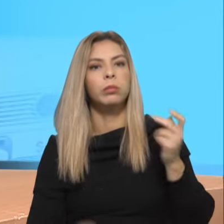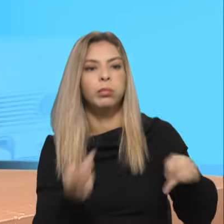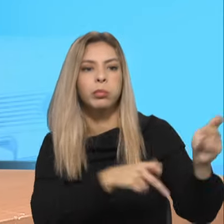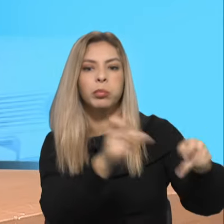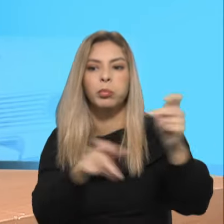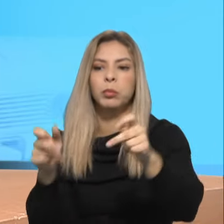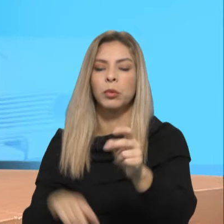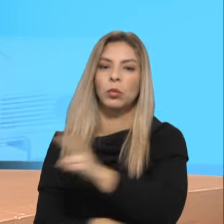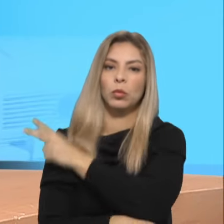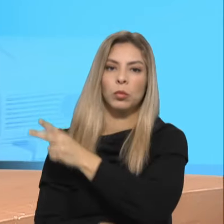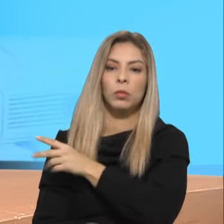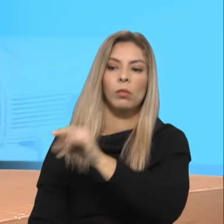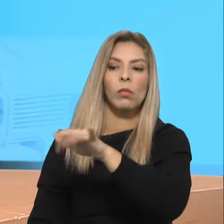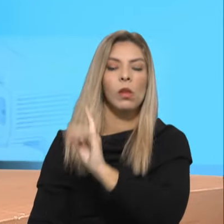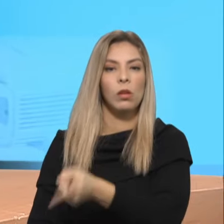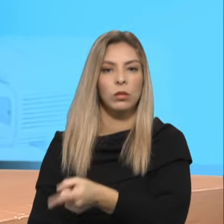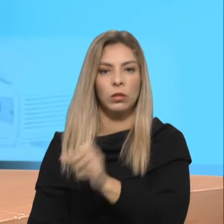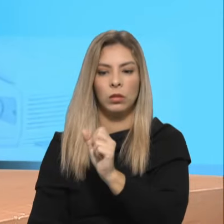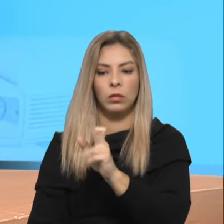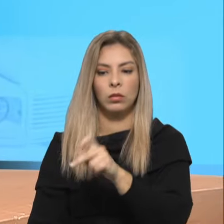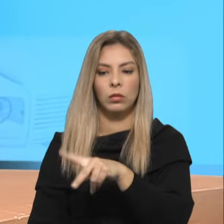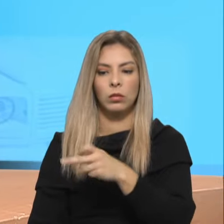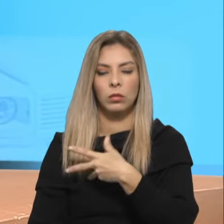na Universidade de Granada, por volta de